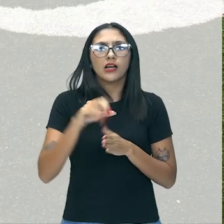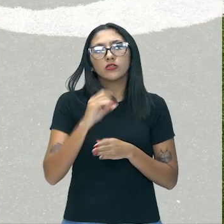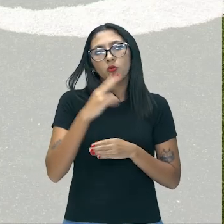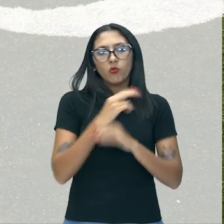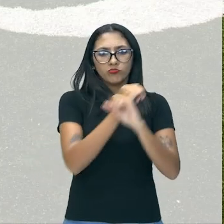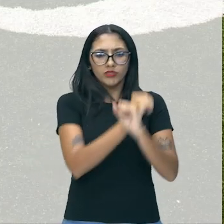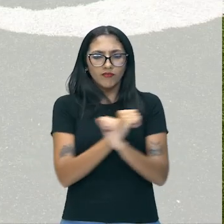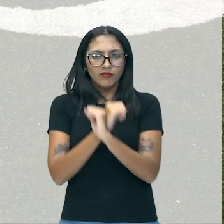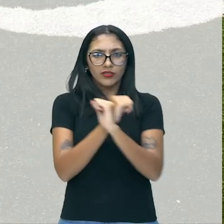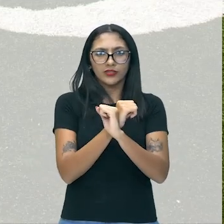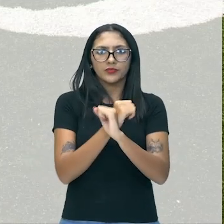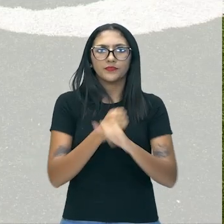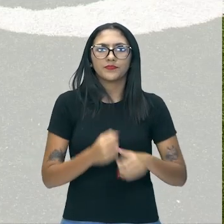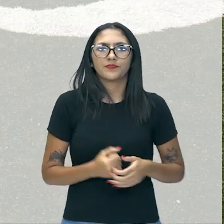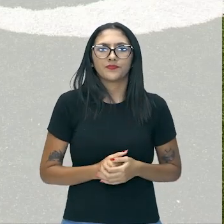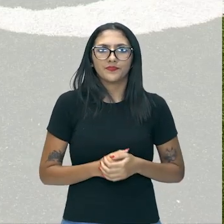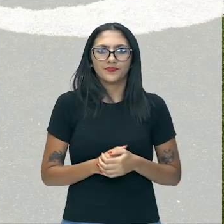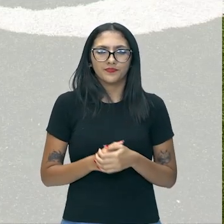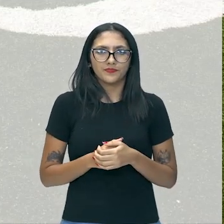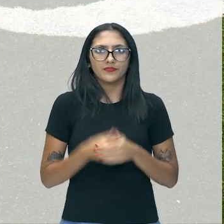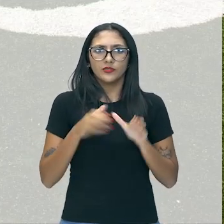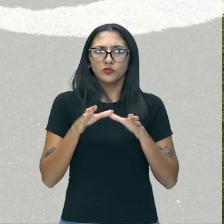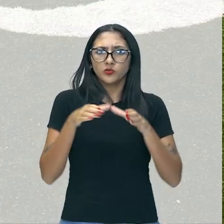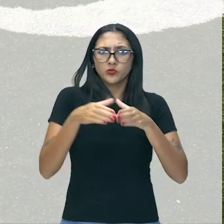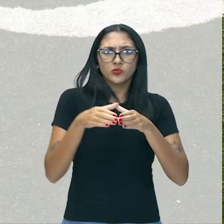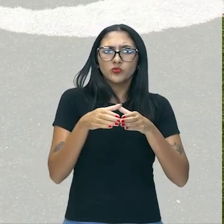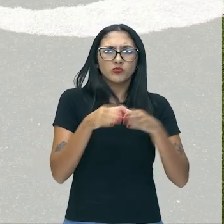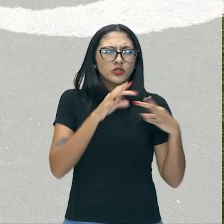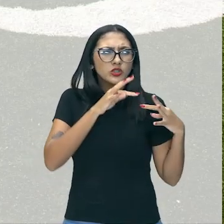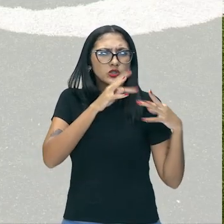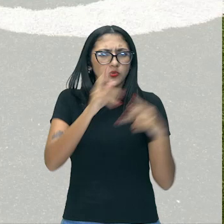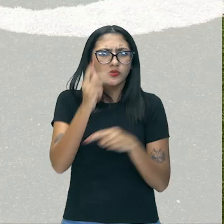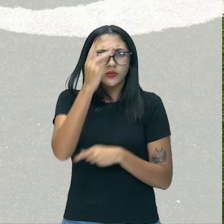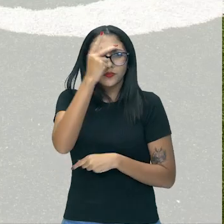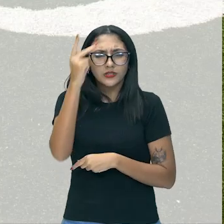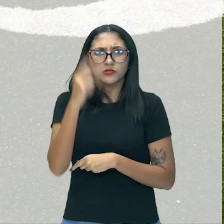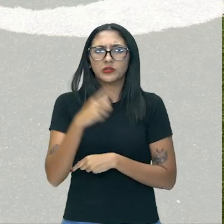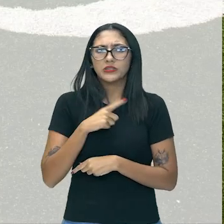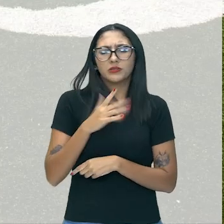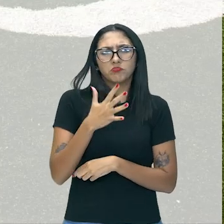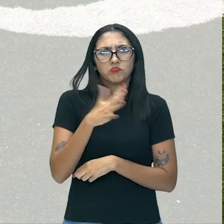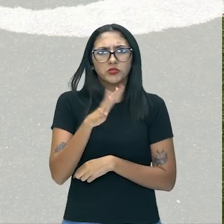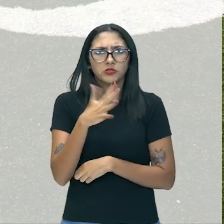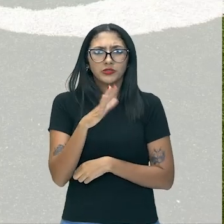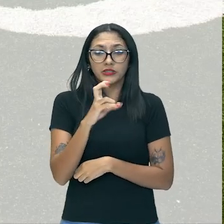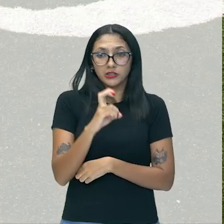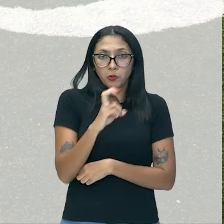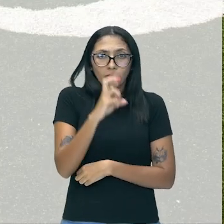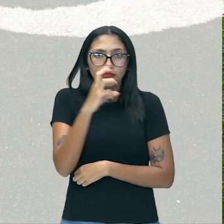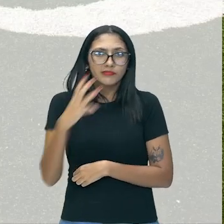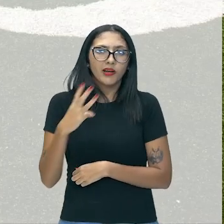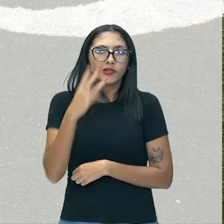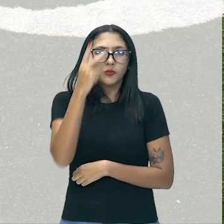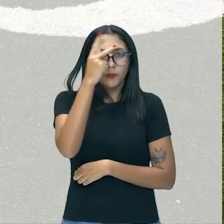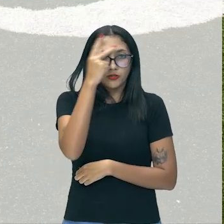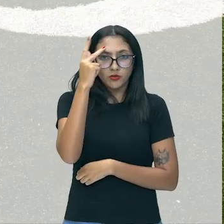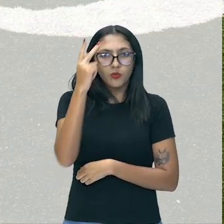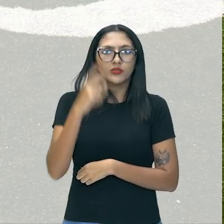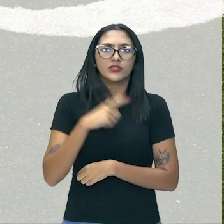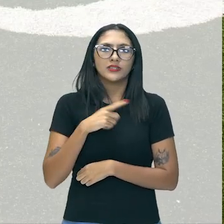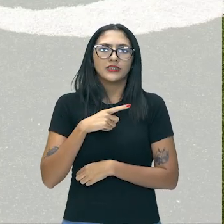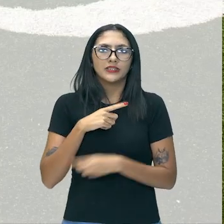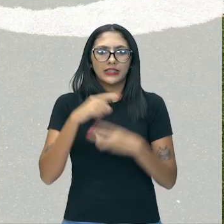de futebol americano, ele vai possuir aproximadamente 53 atletas, que vão se dividir em